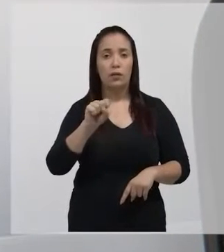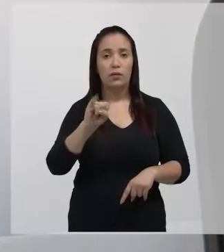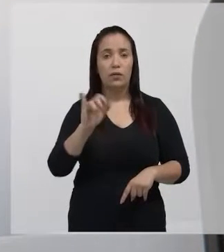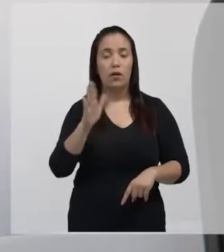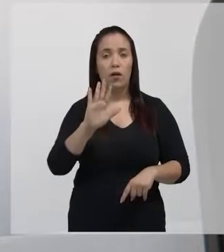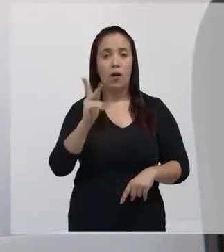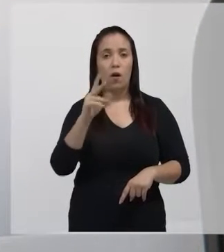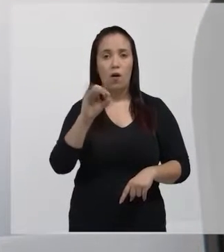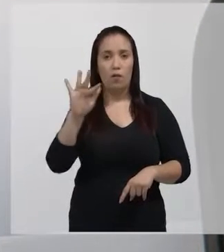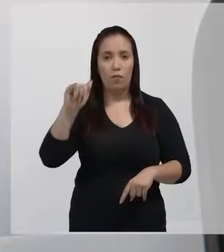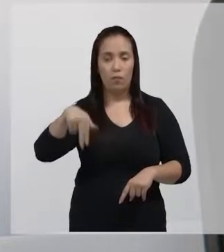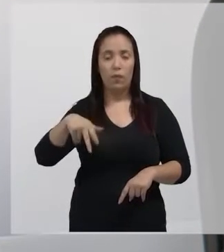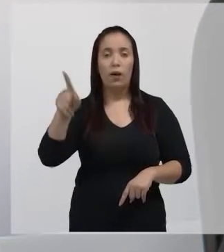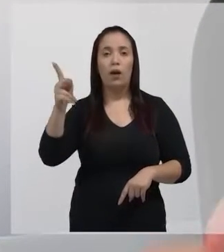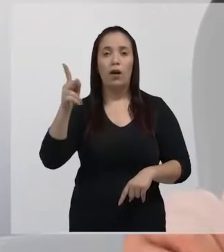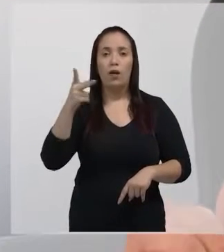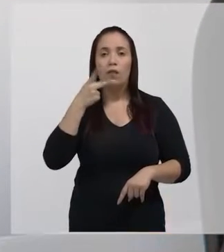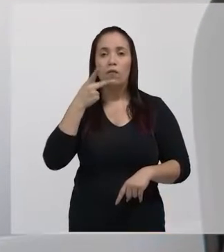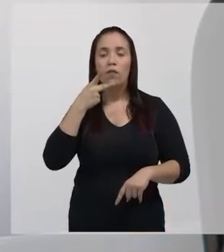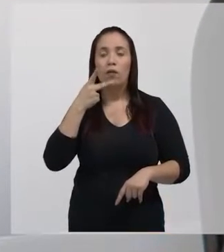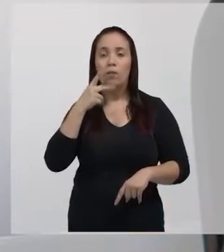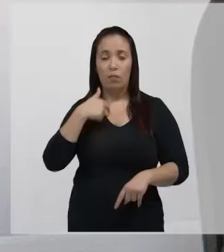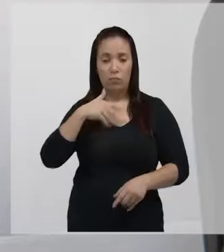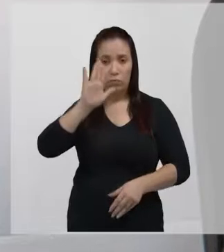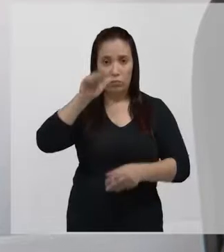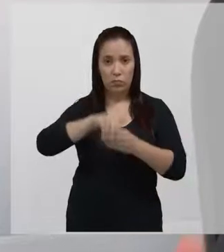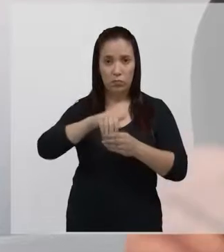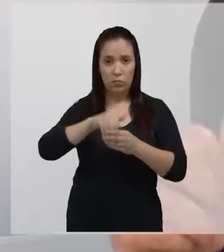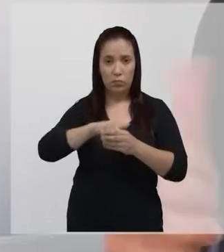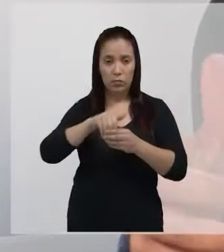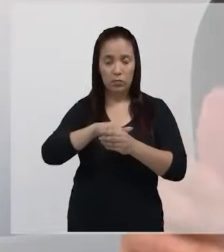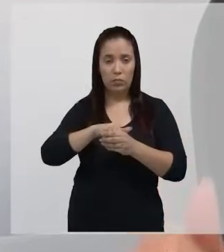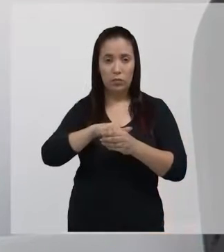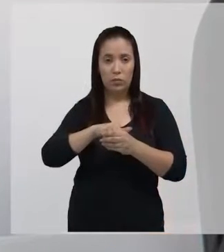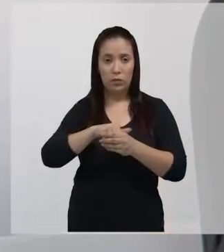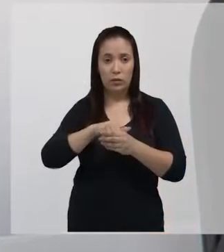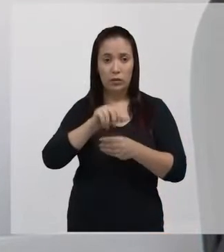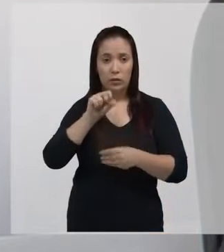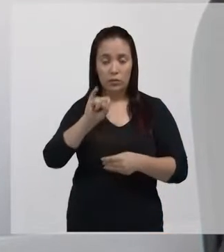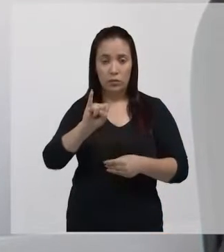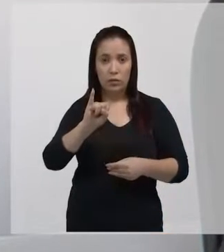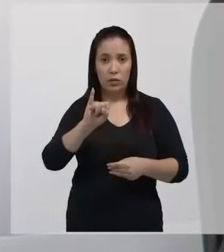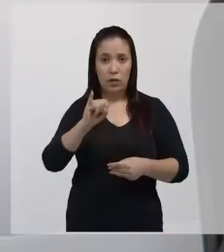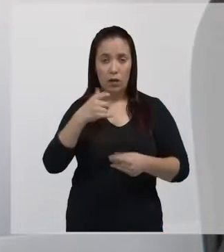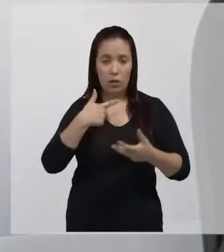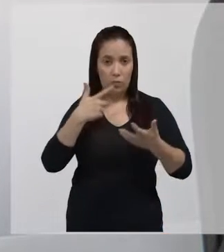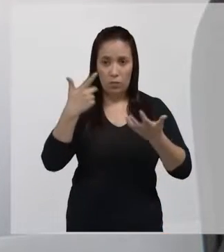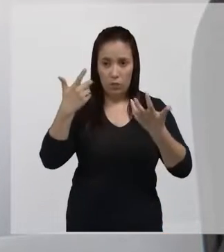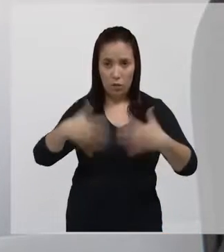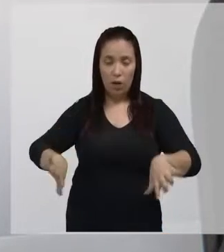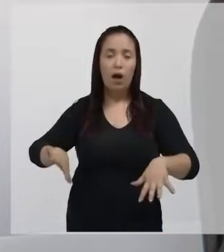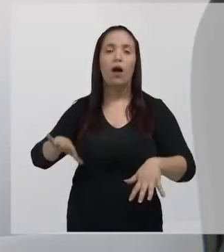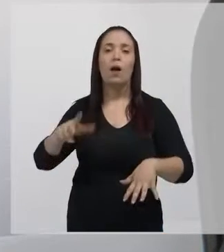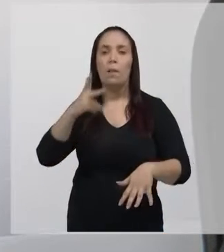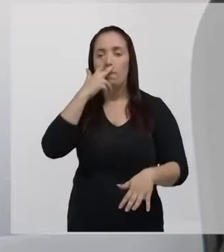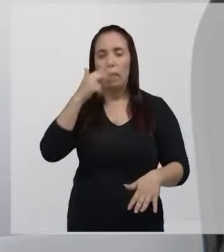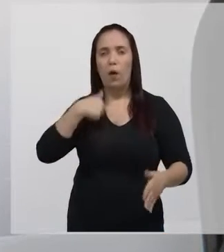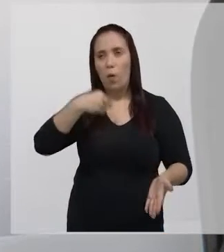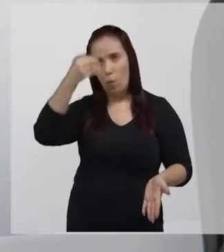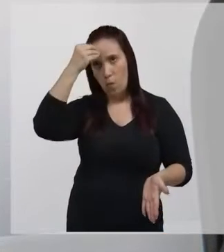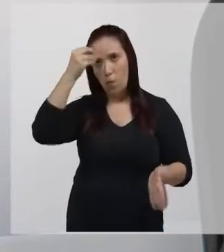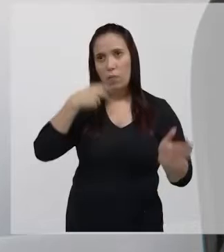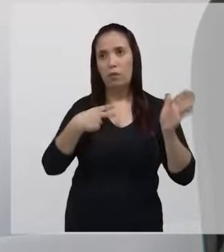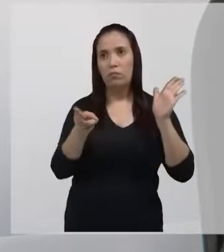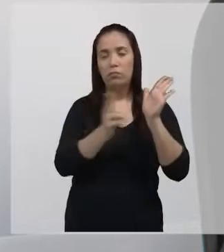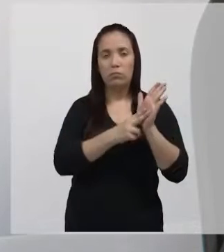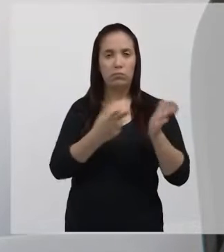não. Eu sou candidato. Se eu não for candidato, é como se eu estivesse admitindo que eu sou culpado. Quer dizer, o